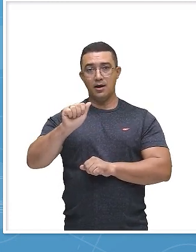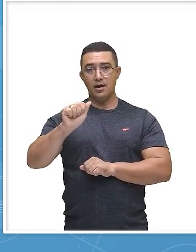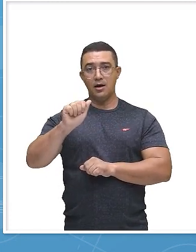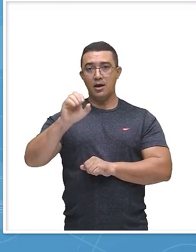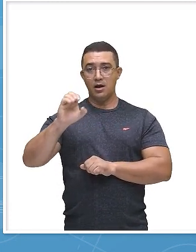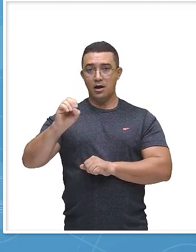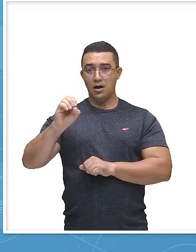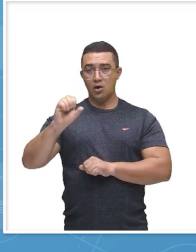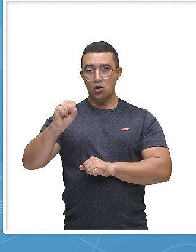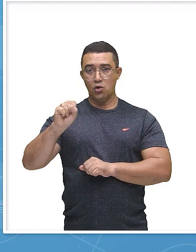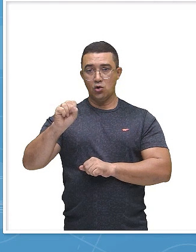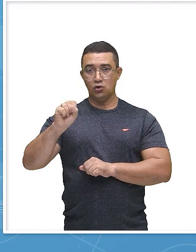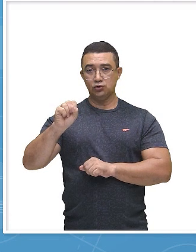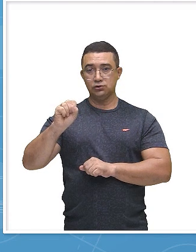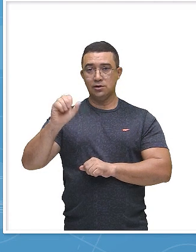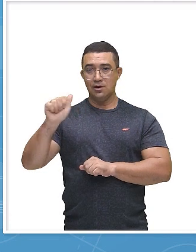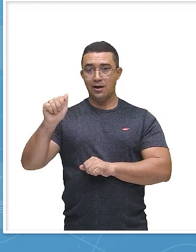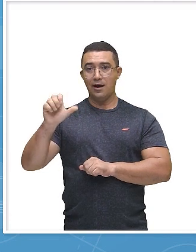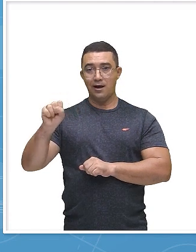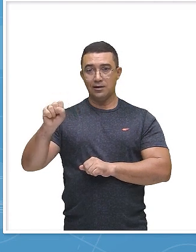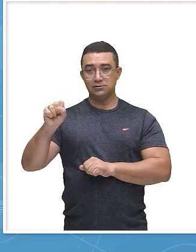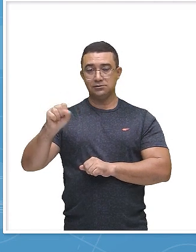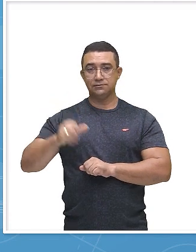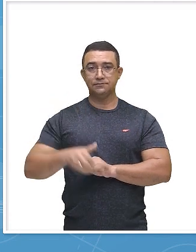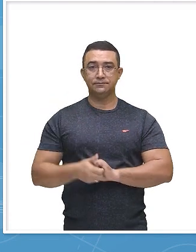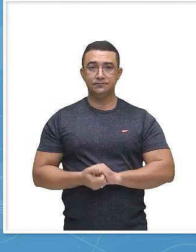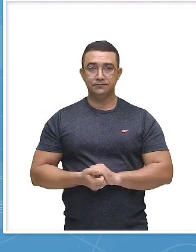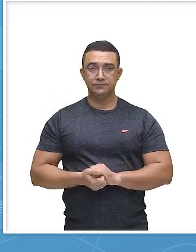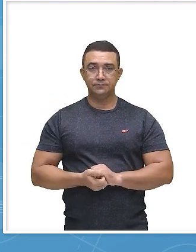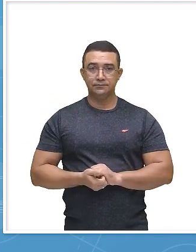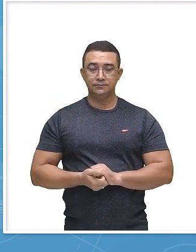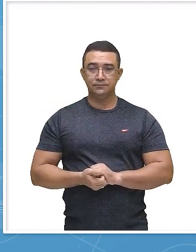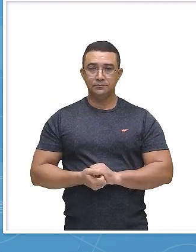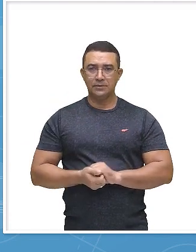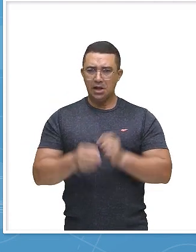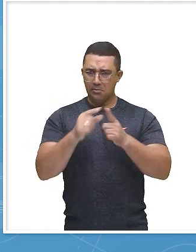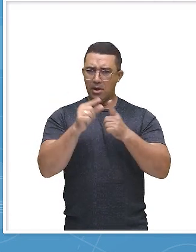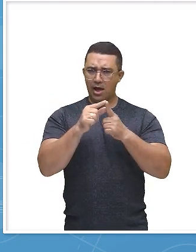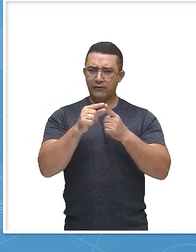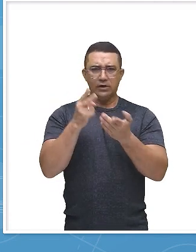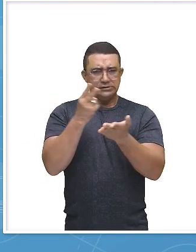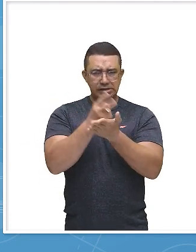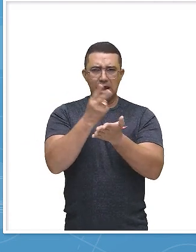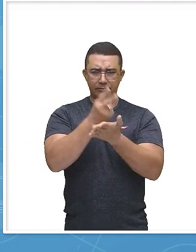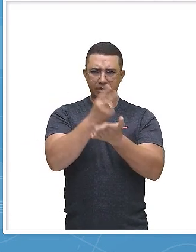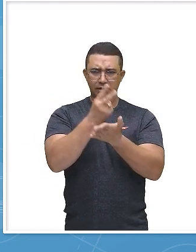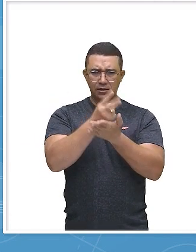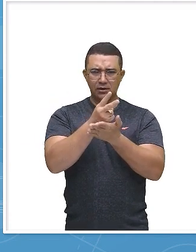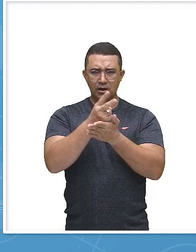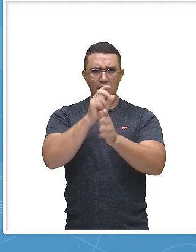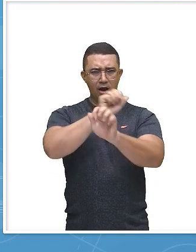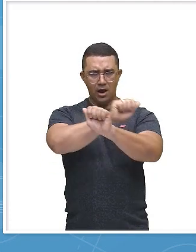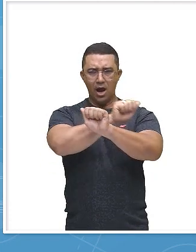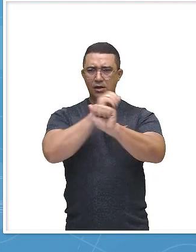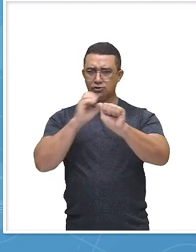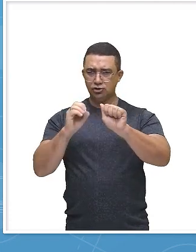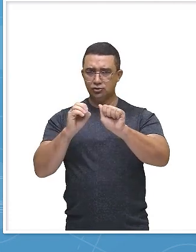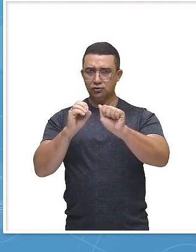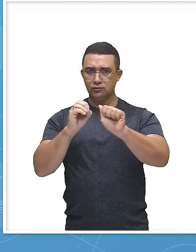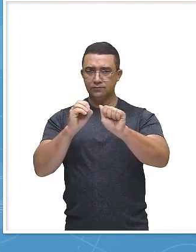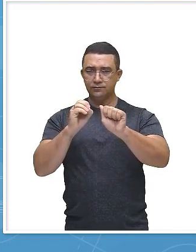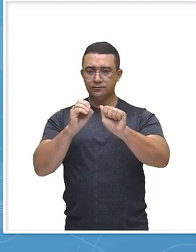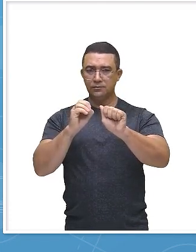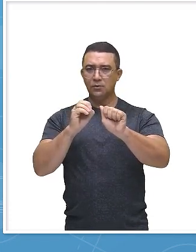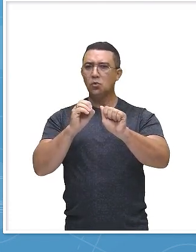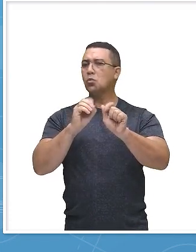Professora, sempre, sempre, estas palavras serão artigos? Eu estou falando, eu estou escrevendo. A função